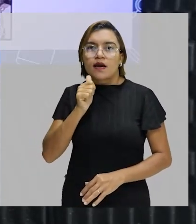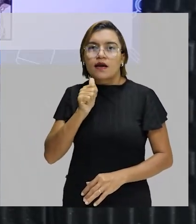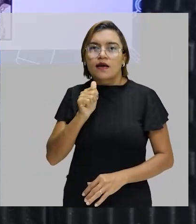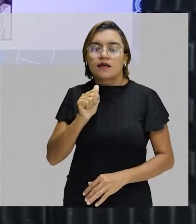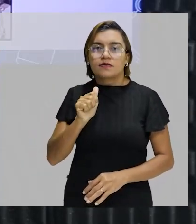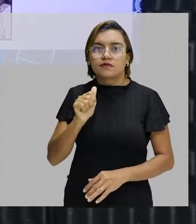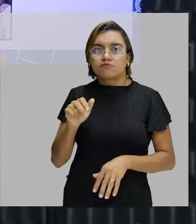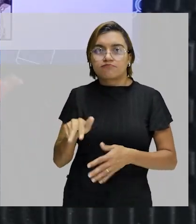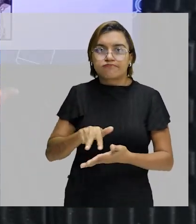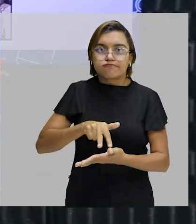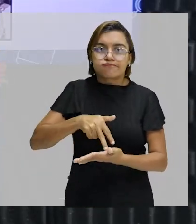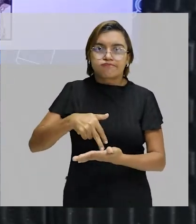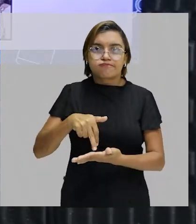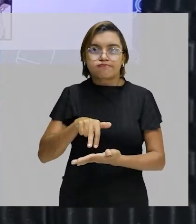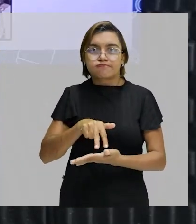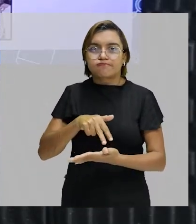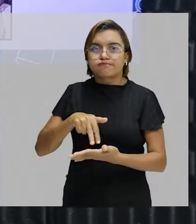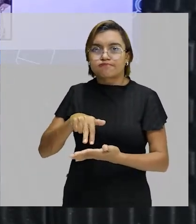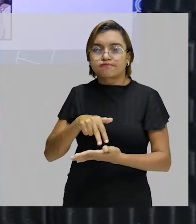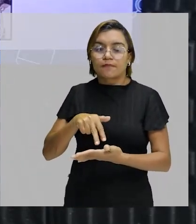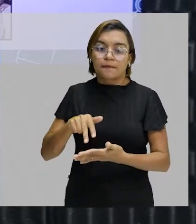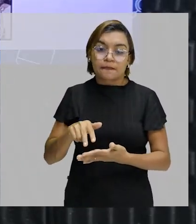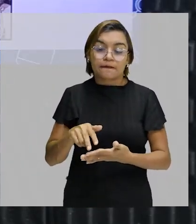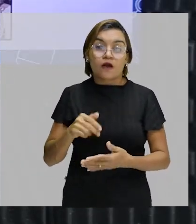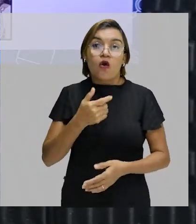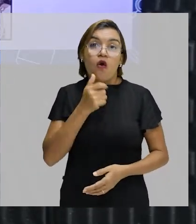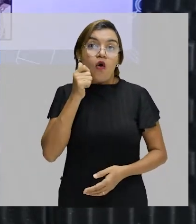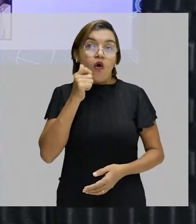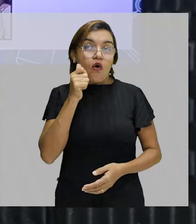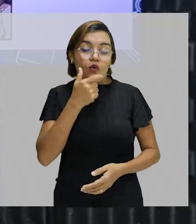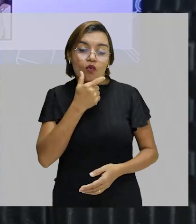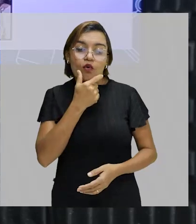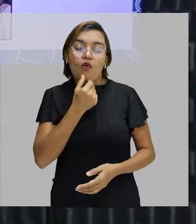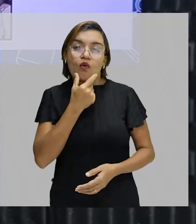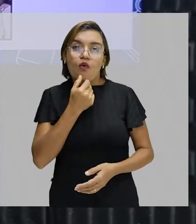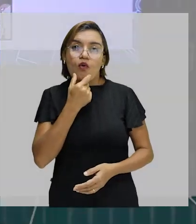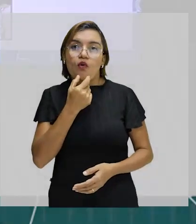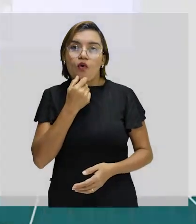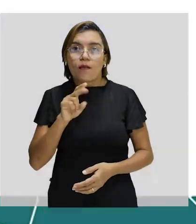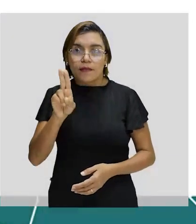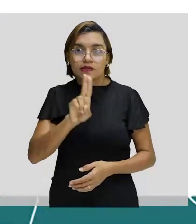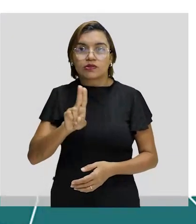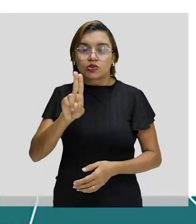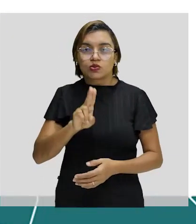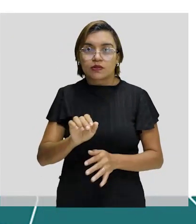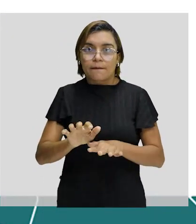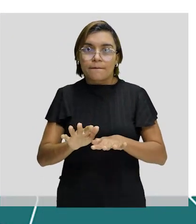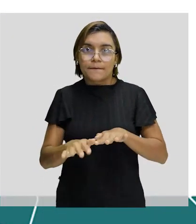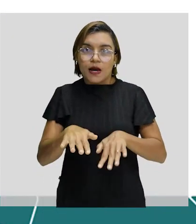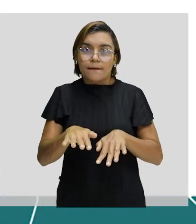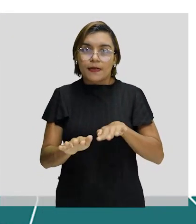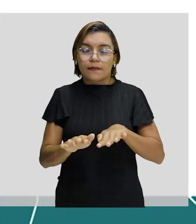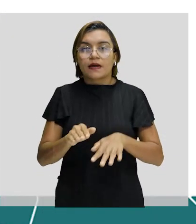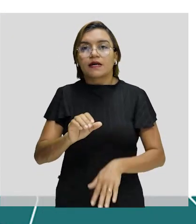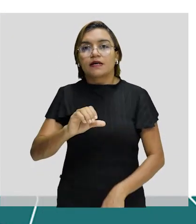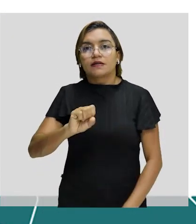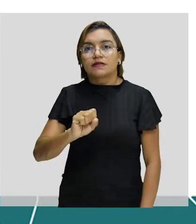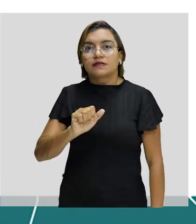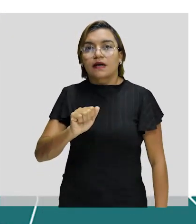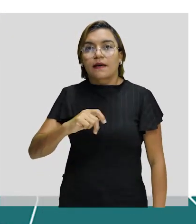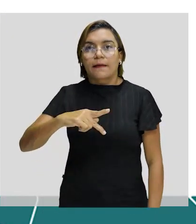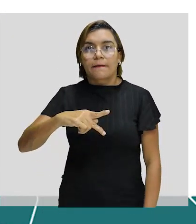movimentar-se. Já os homens abusam da questão do sapateado. Eles sapateiam bastante. É uma dança